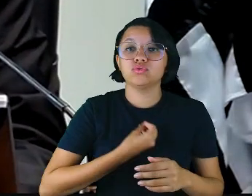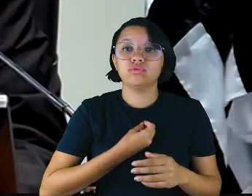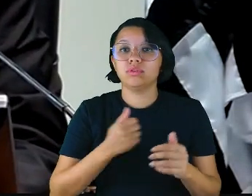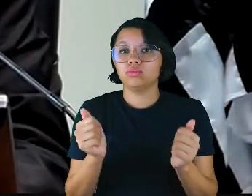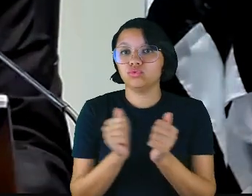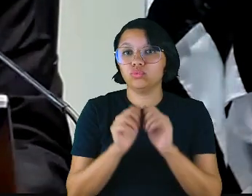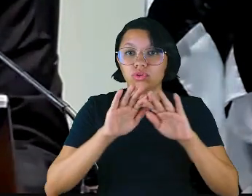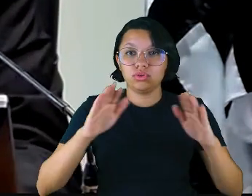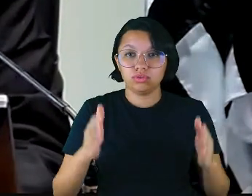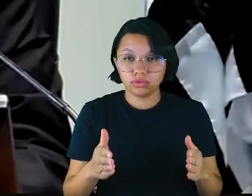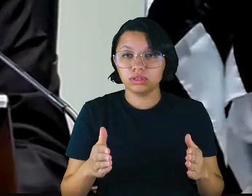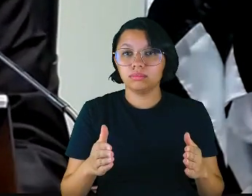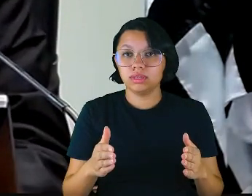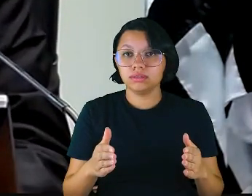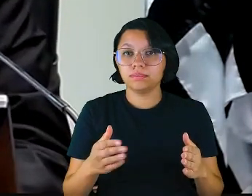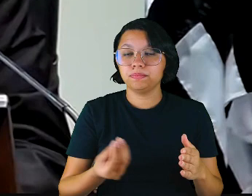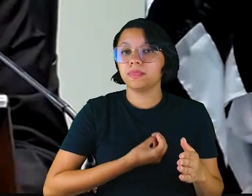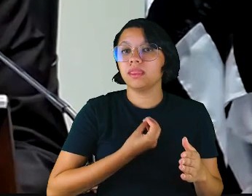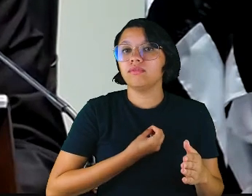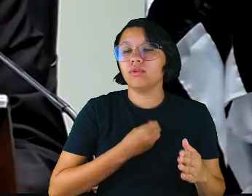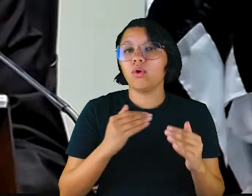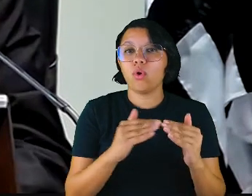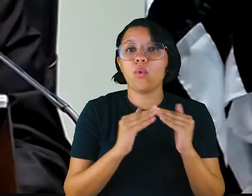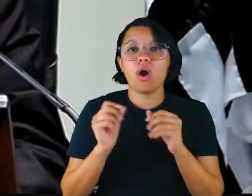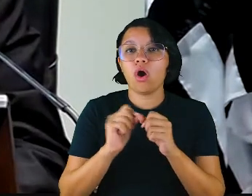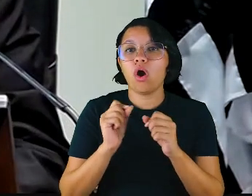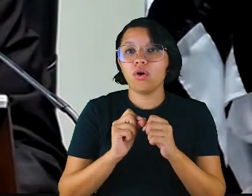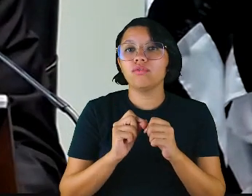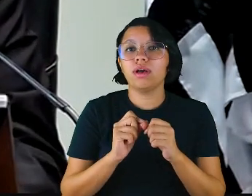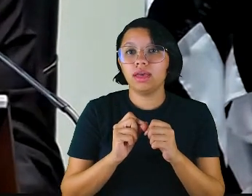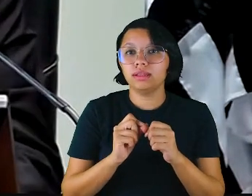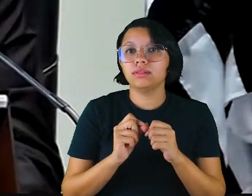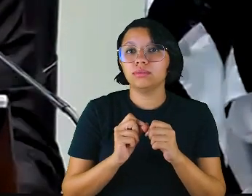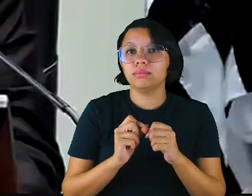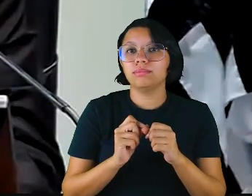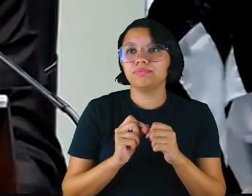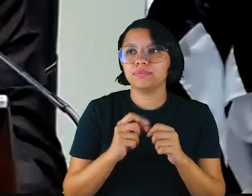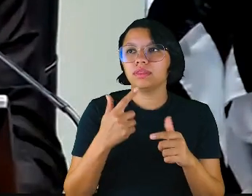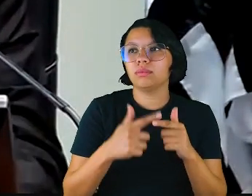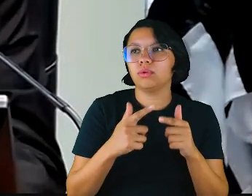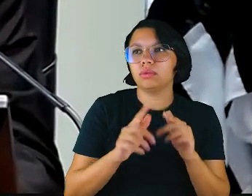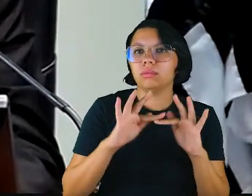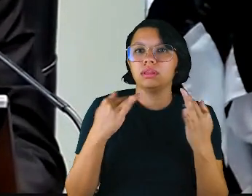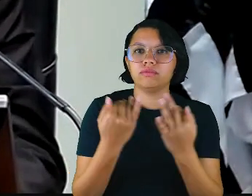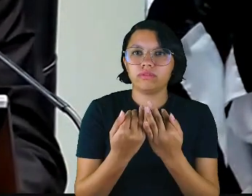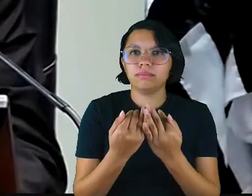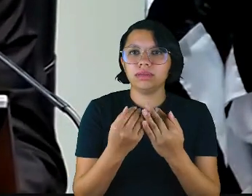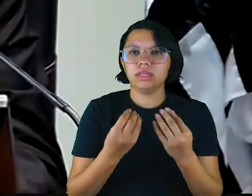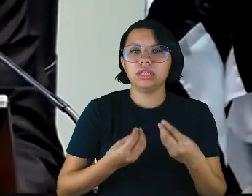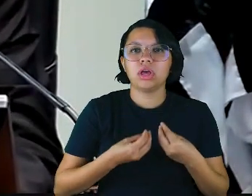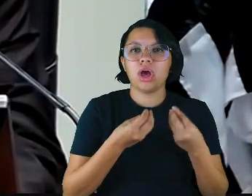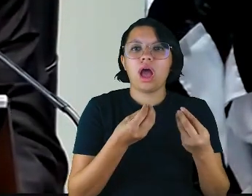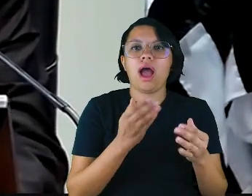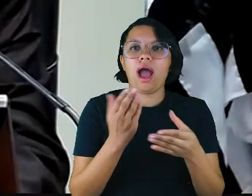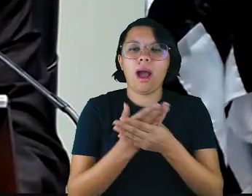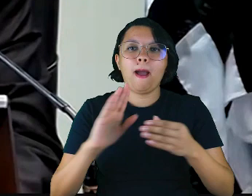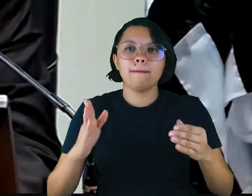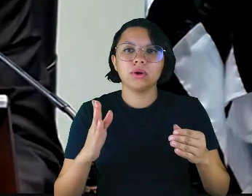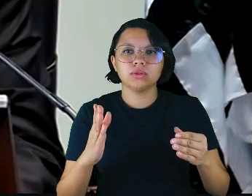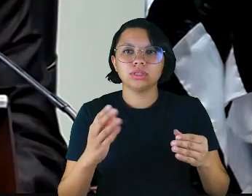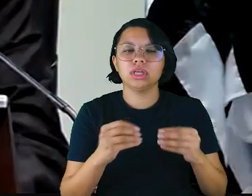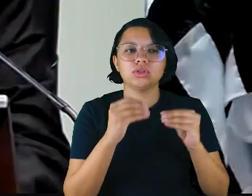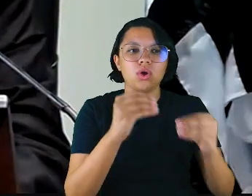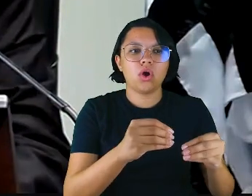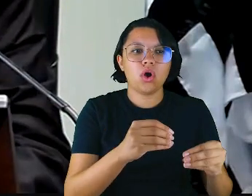convivemos paralelamente à nossa mesa, nós convivemos com acordos feitos para fraudar massa falida. Abre um processo, coloca salário de 50 mil